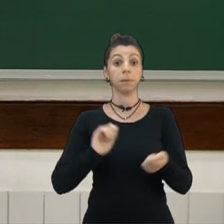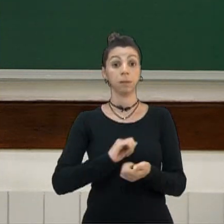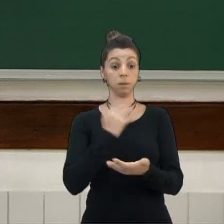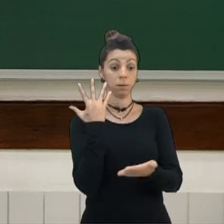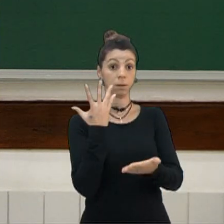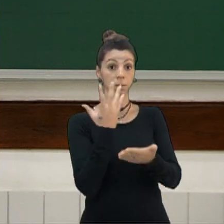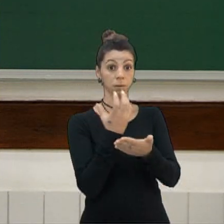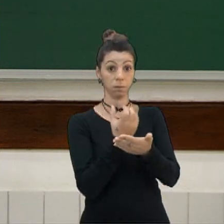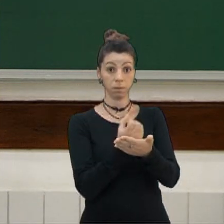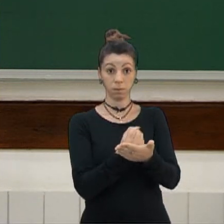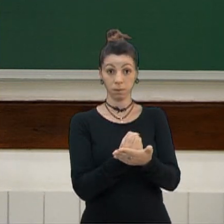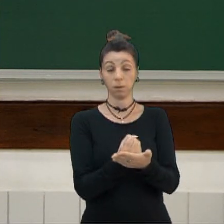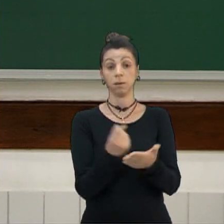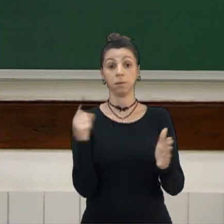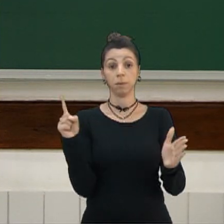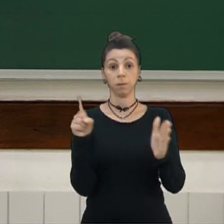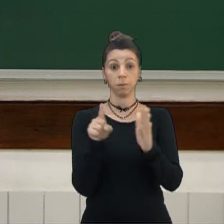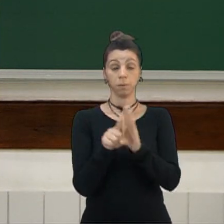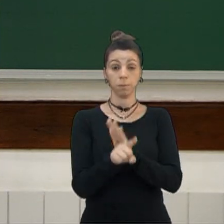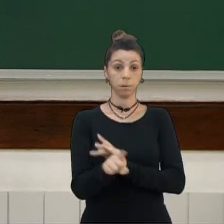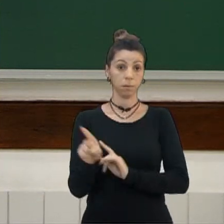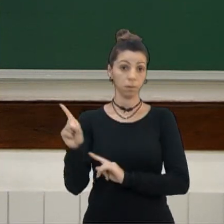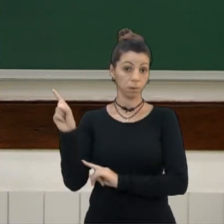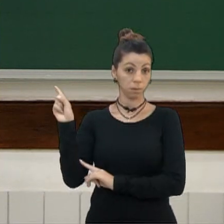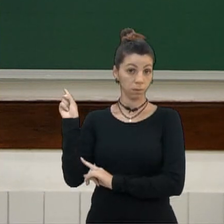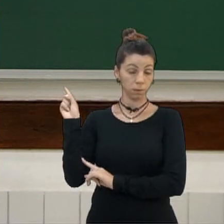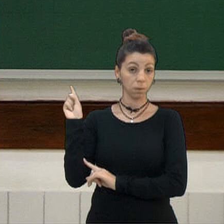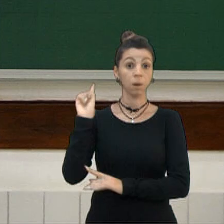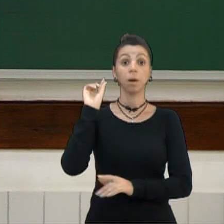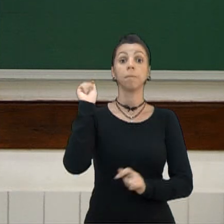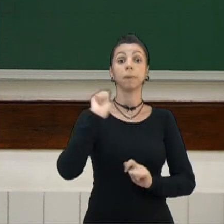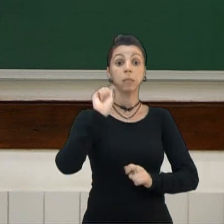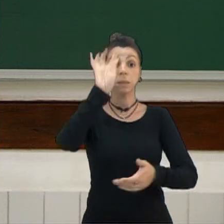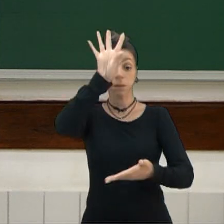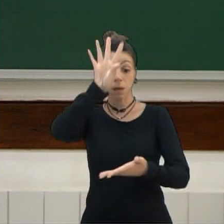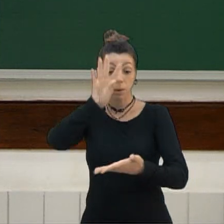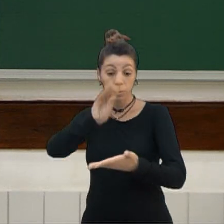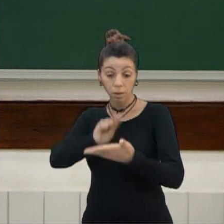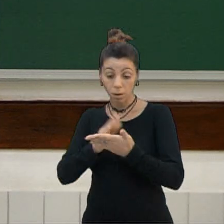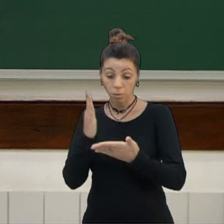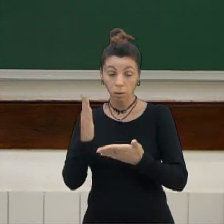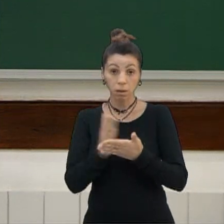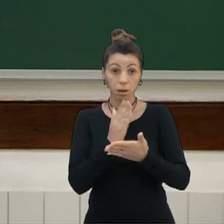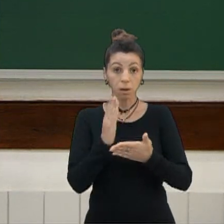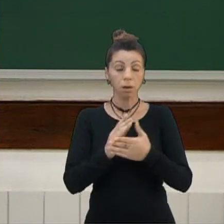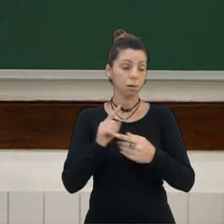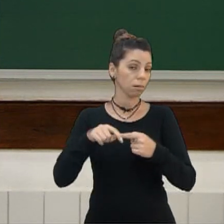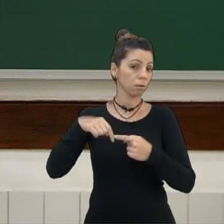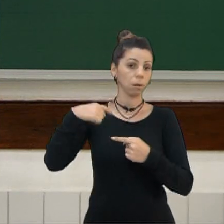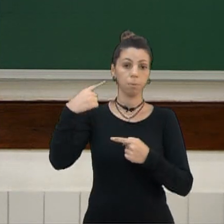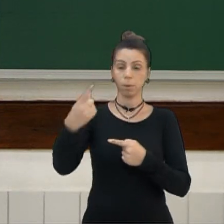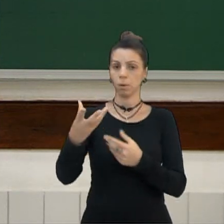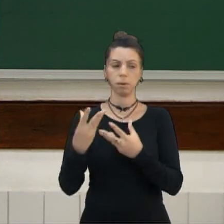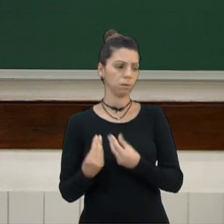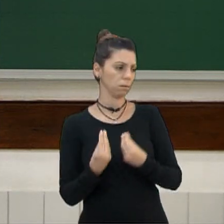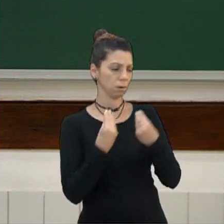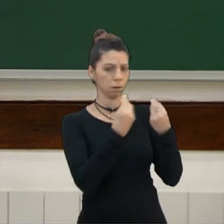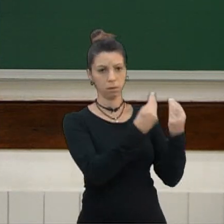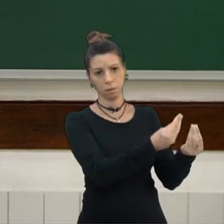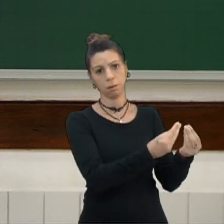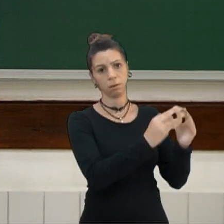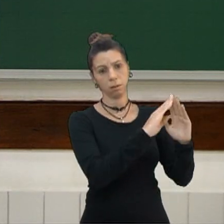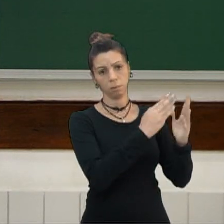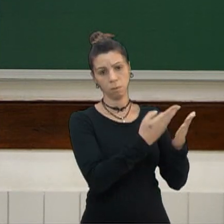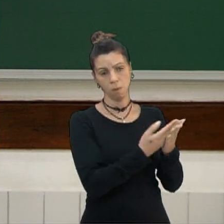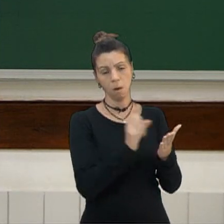todas essas questões que estão colocadas aqui, tá? No caderno, para depois vocês passarem a limpo ou entregar no Classroom, ficar